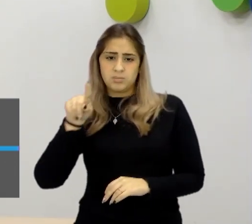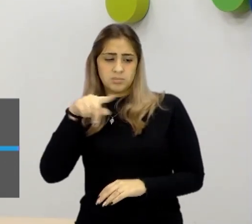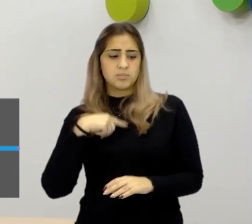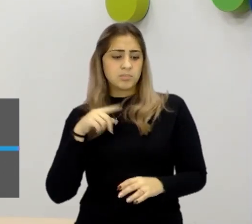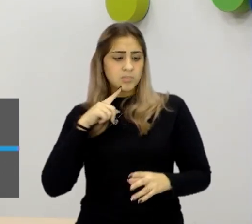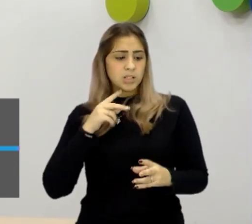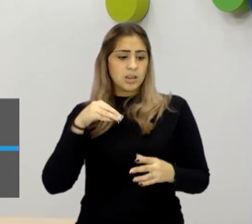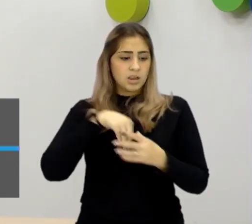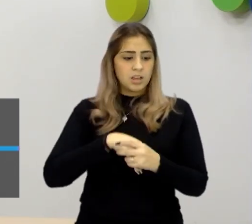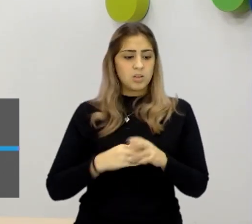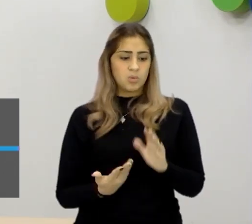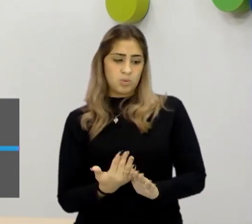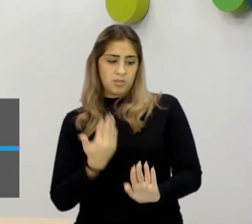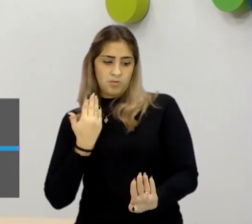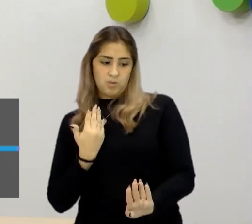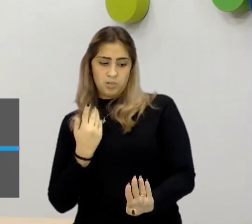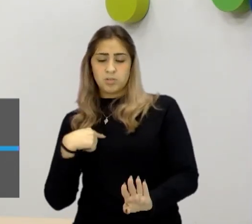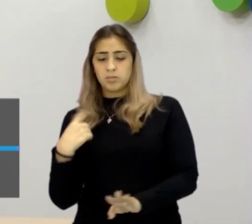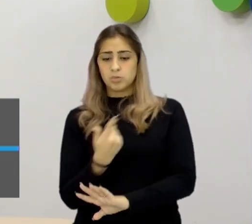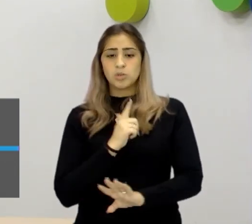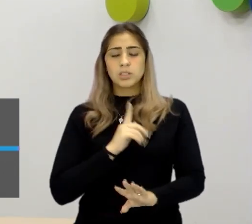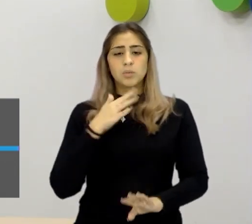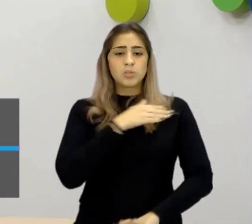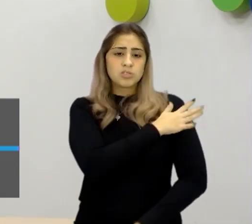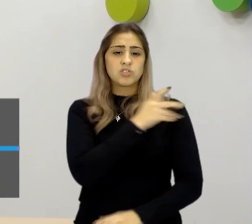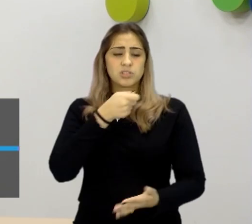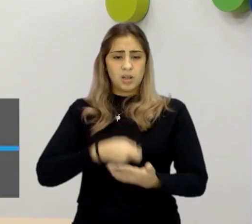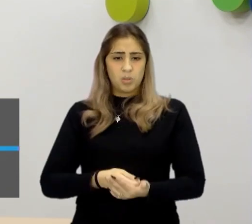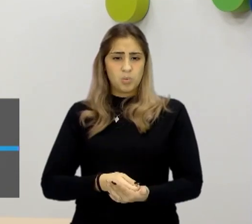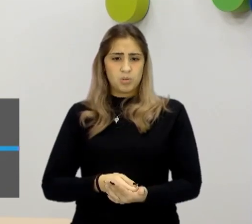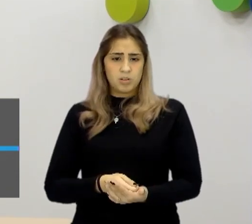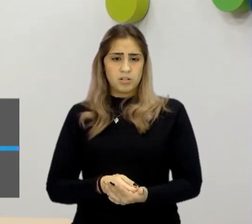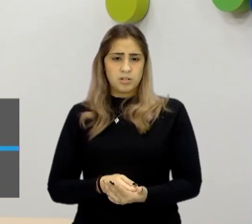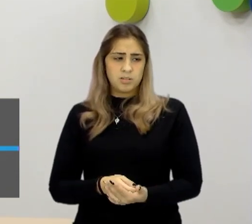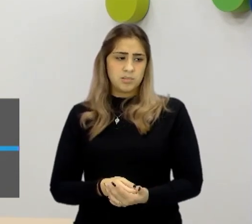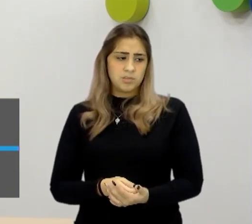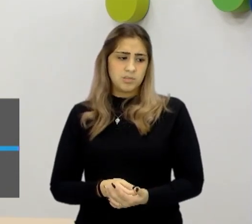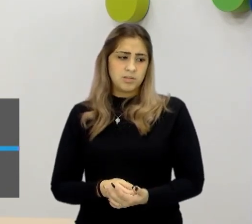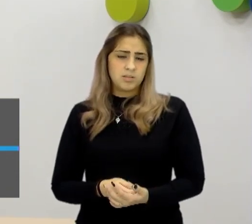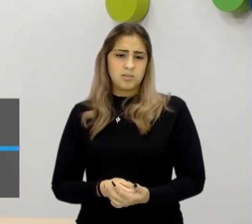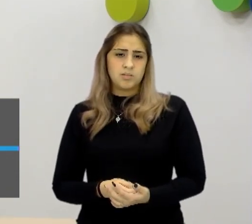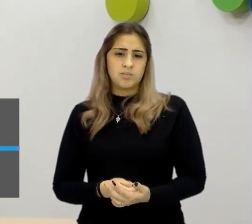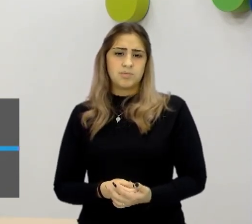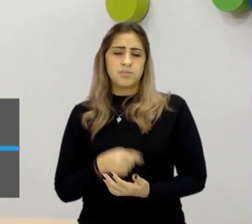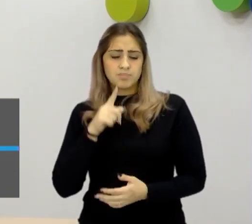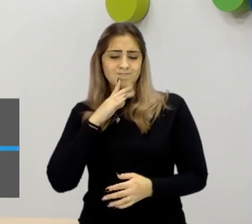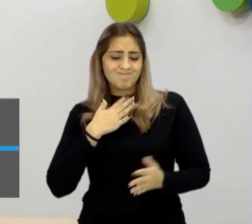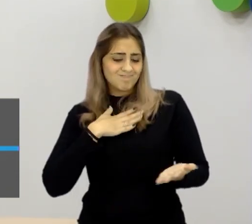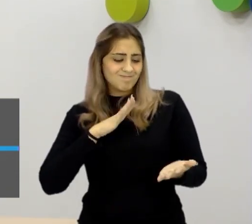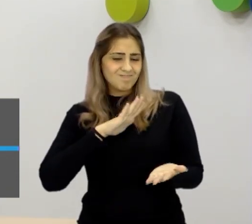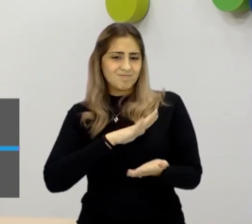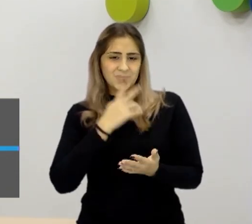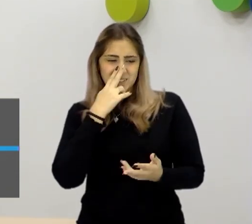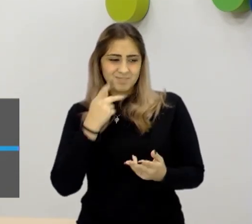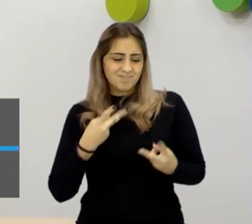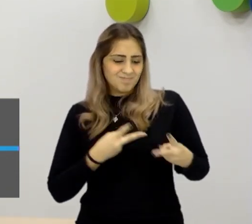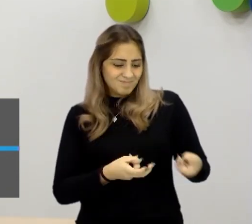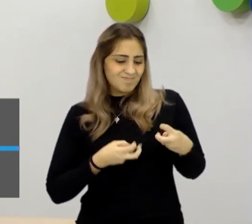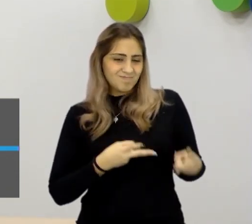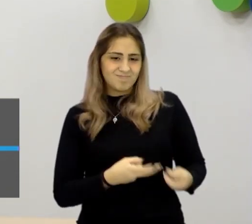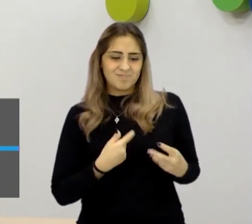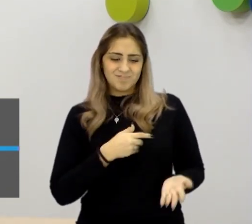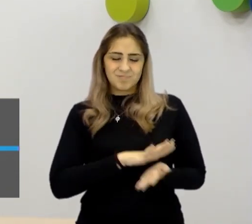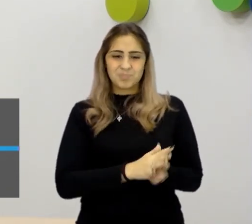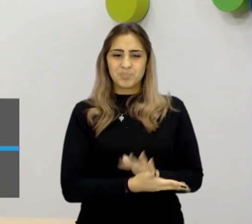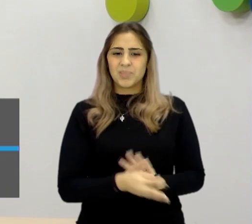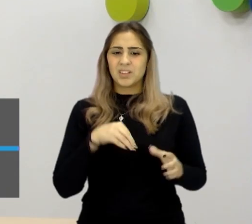e externos, né? Nós temos a ditadura Stalin. E essa ditadura Stalin, ela causa um grande desgaste ali na